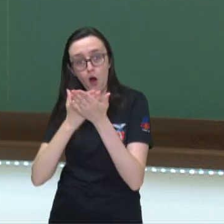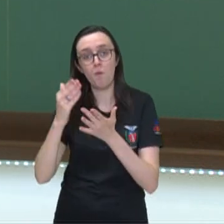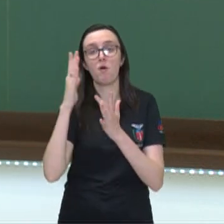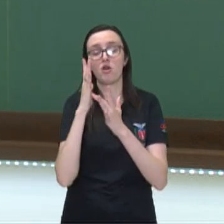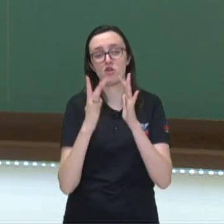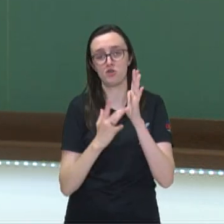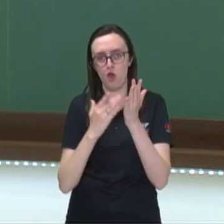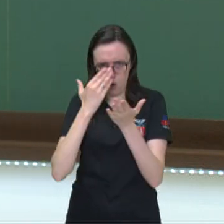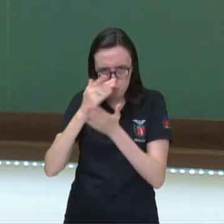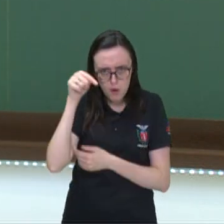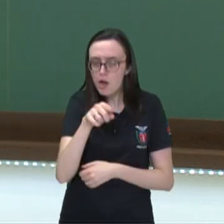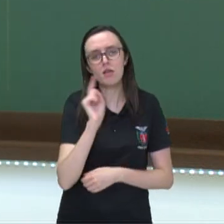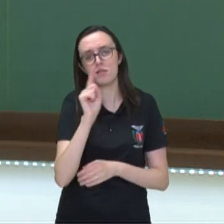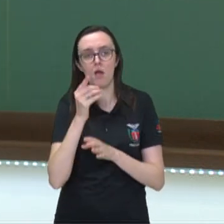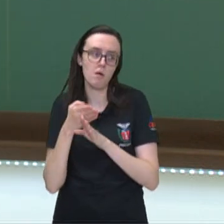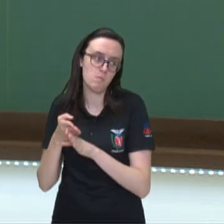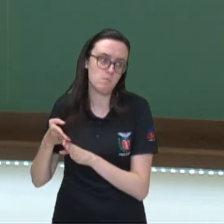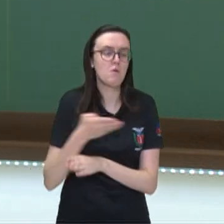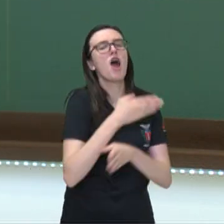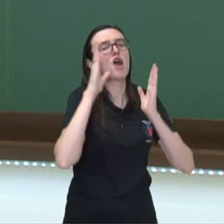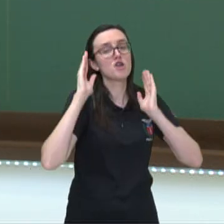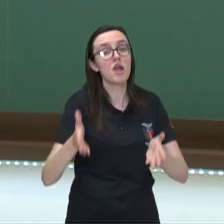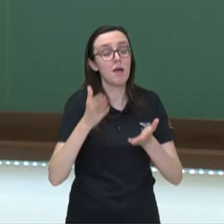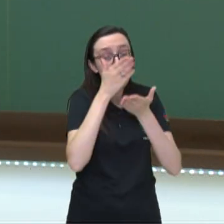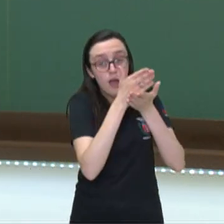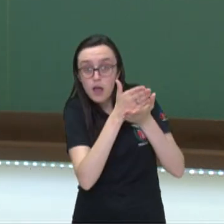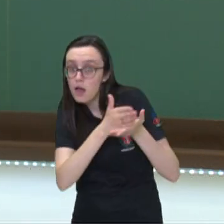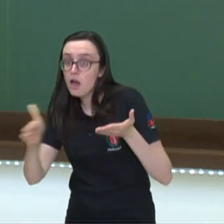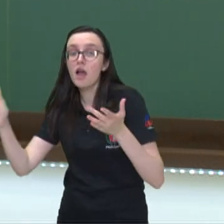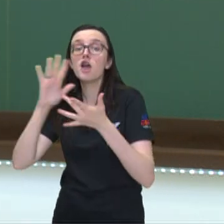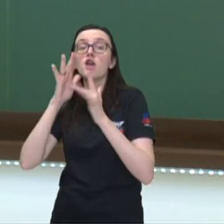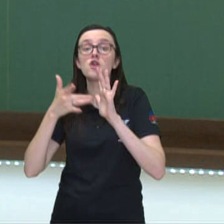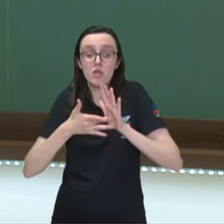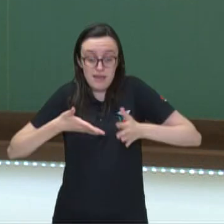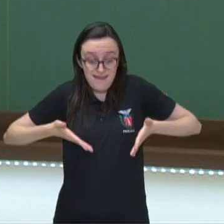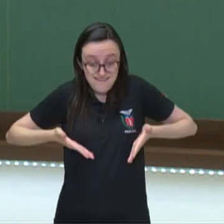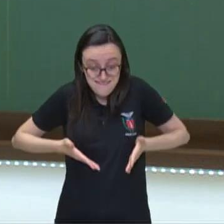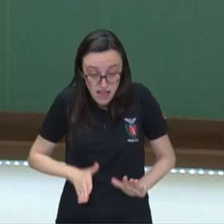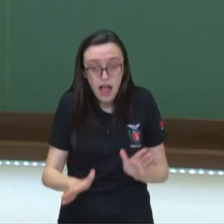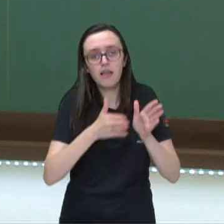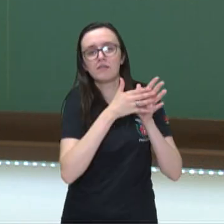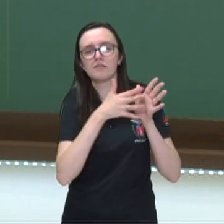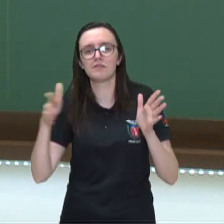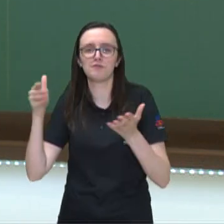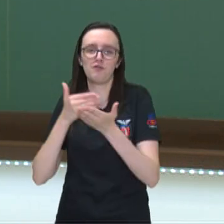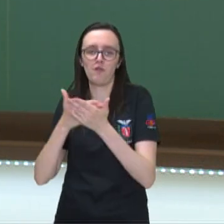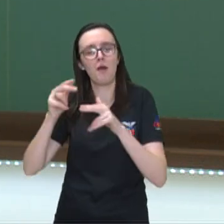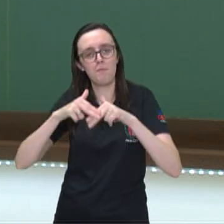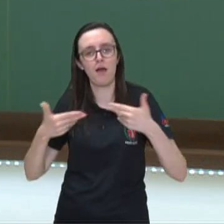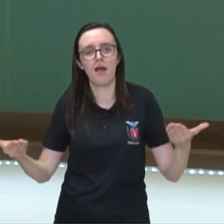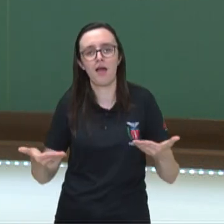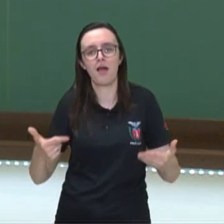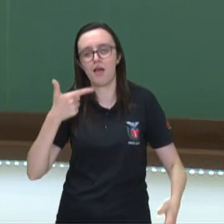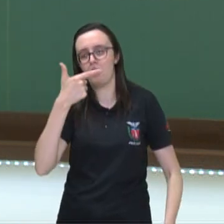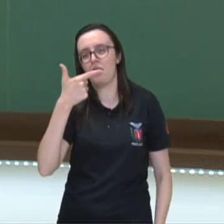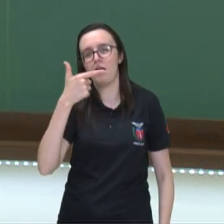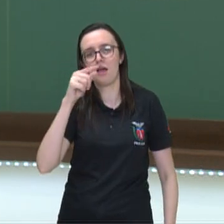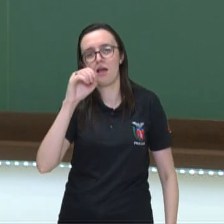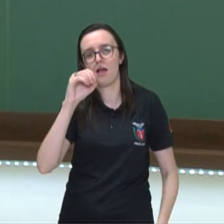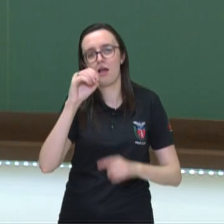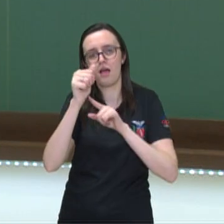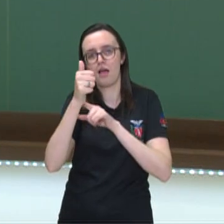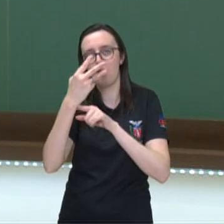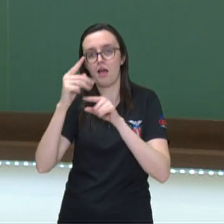não começou ali, então o calendário gregoriano começa com Jesus. Por isso que estamos no ano de 2013, depois